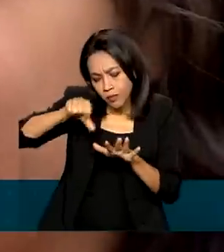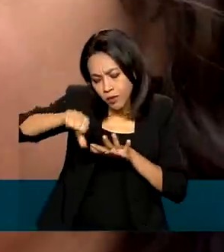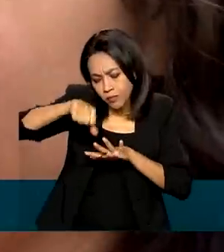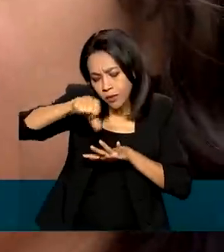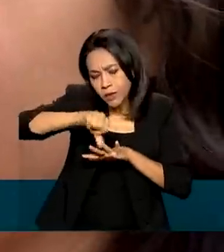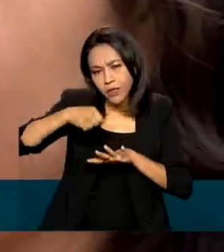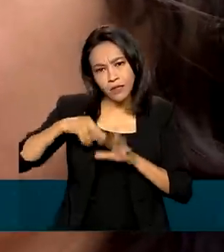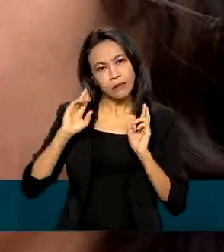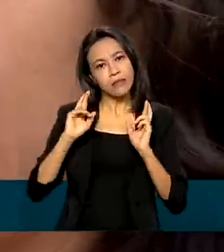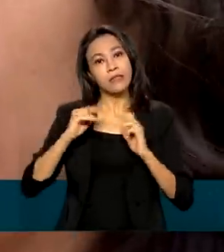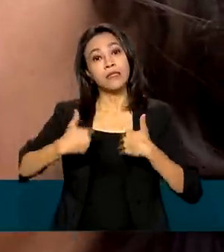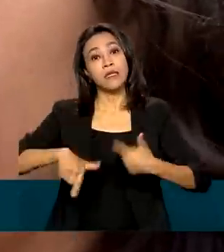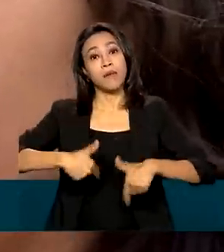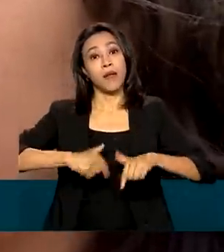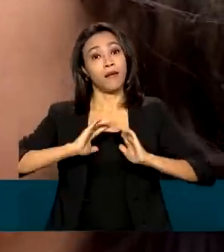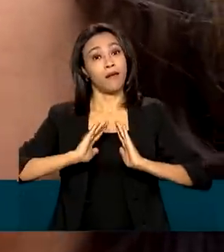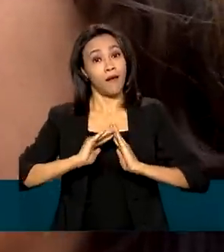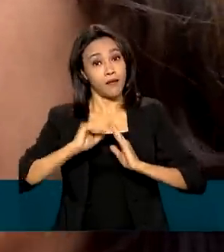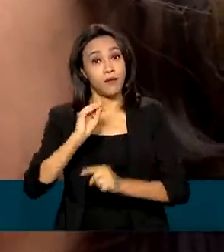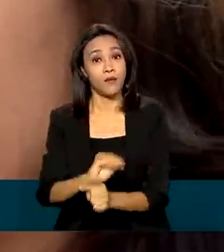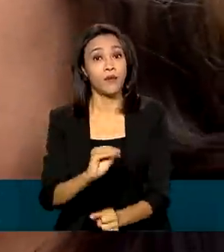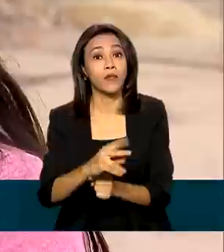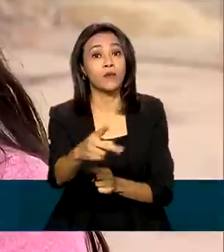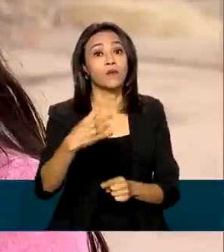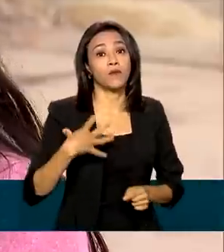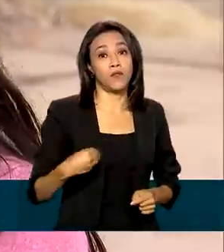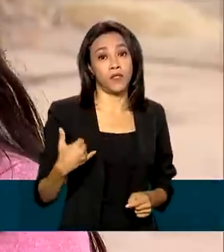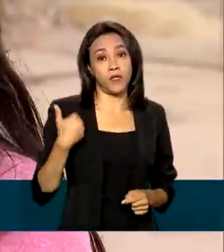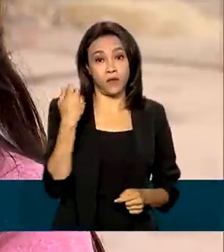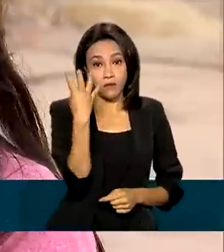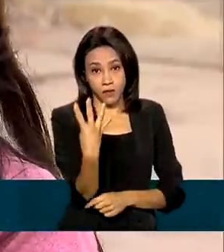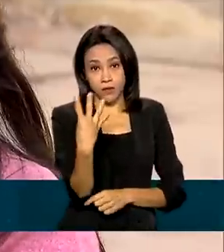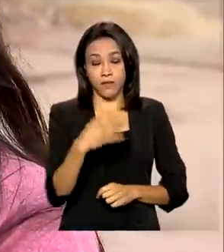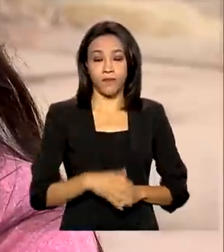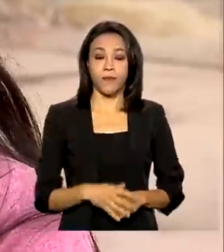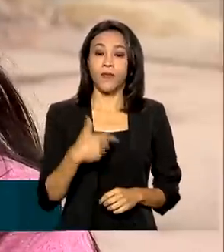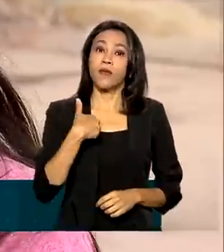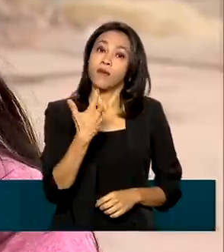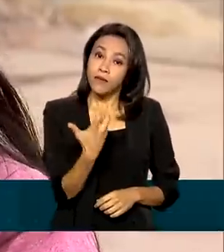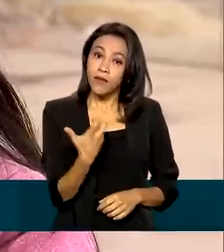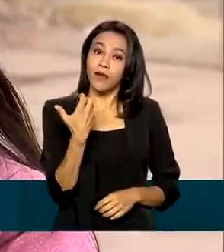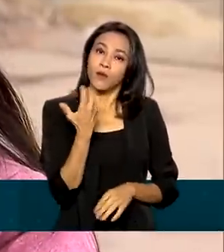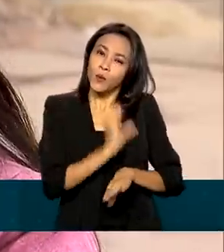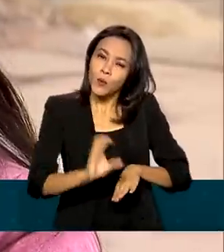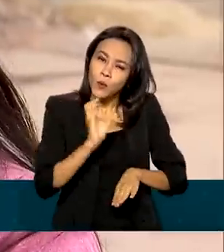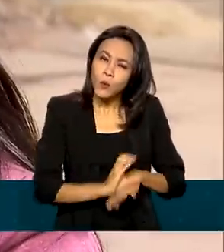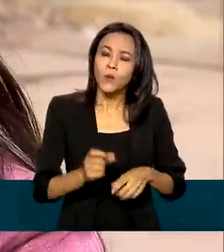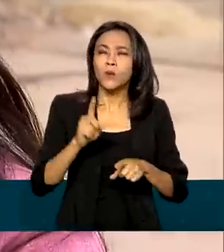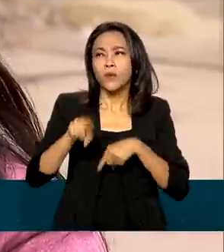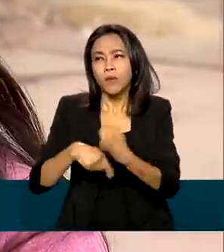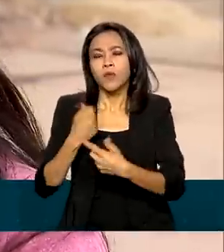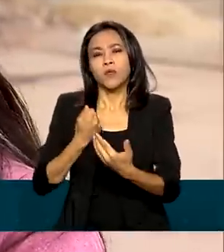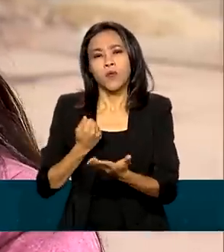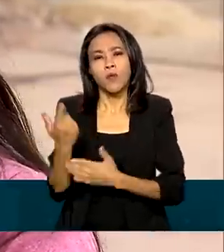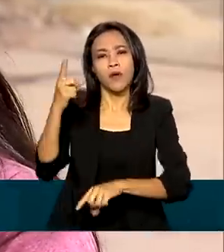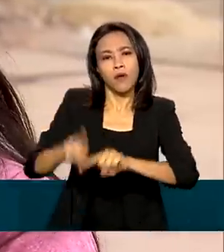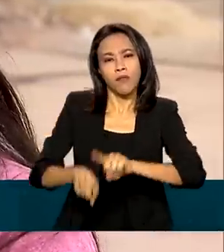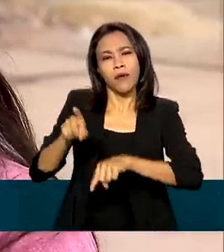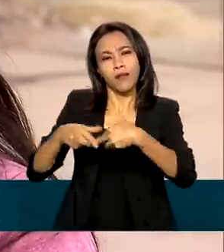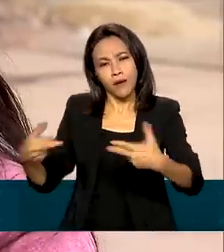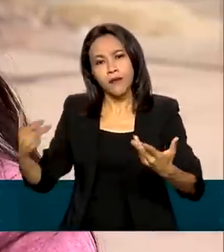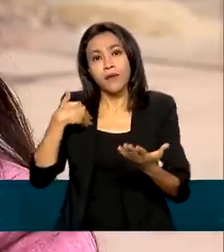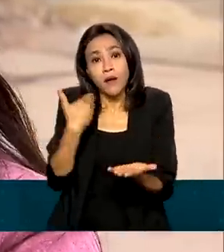trabalhar em casa e cuidar da filha de 4 anos fazer o curso e comprar os materiais para mim começar